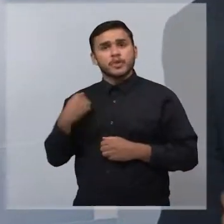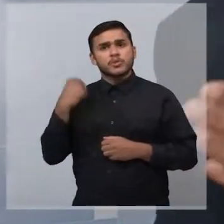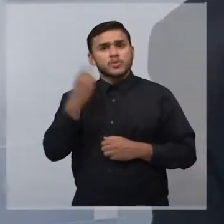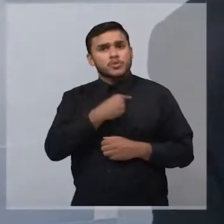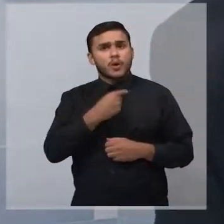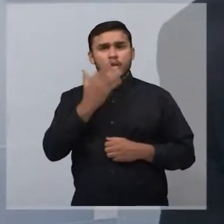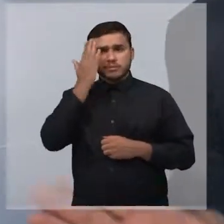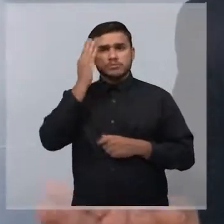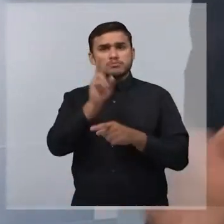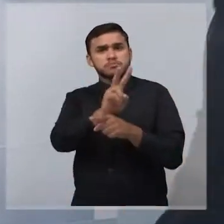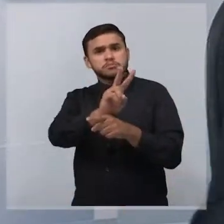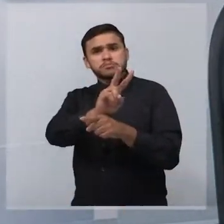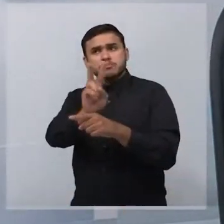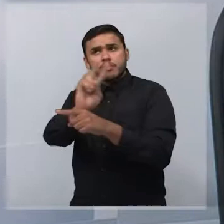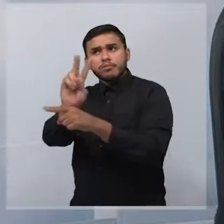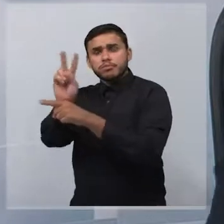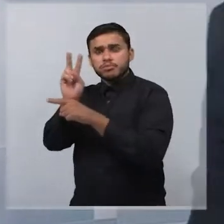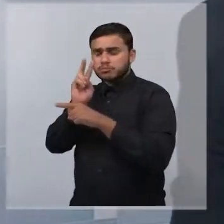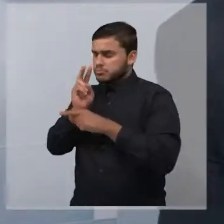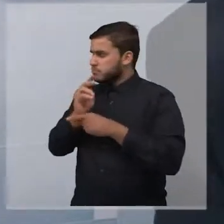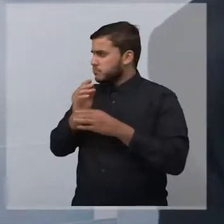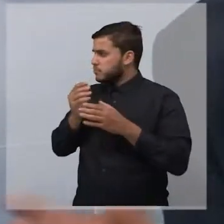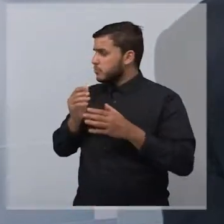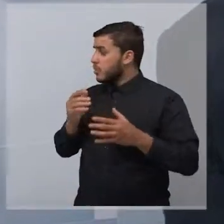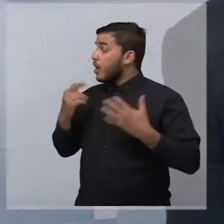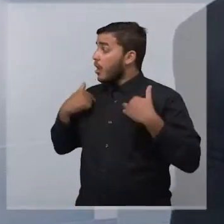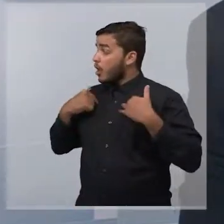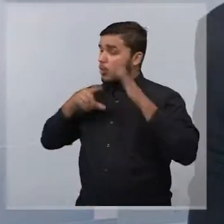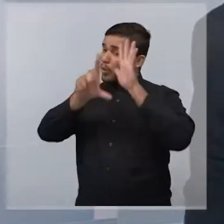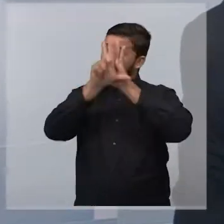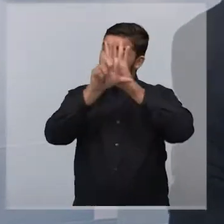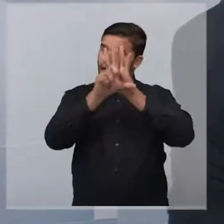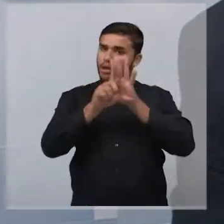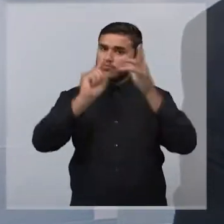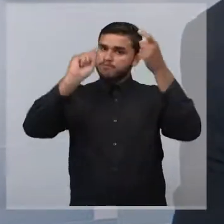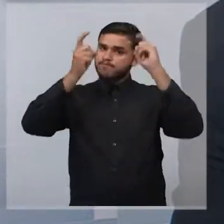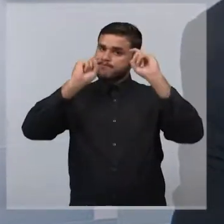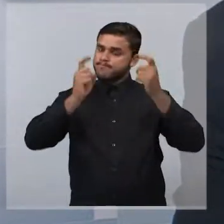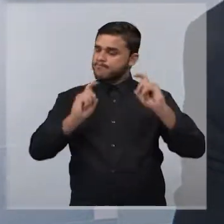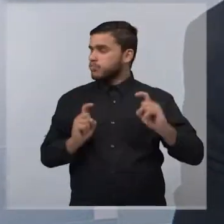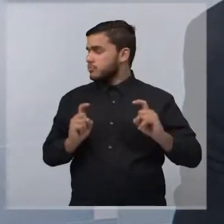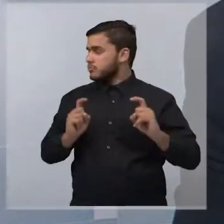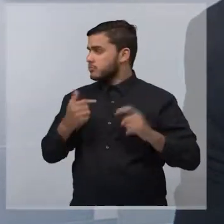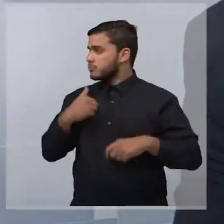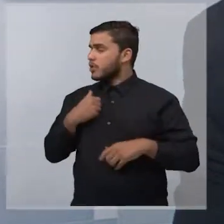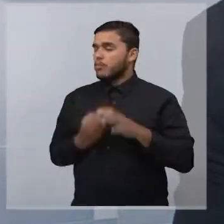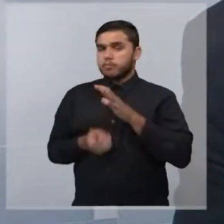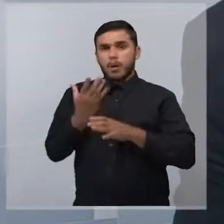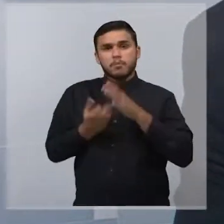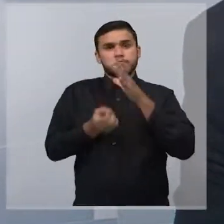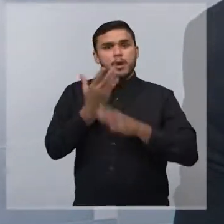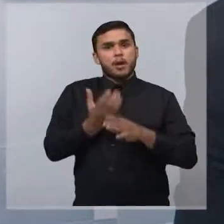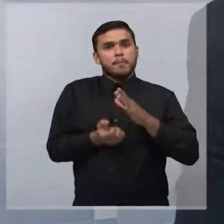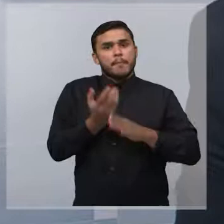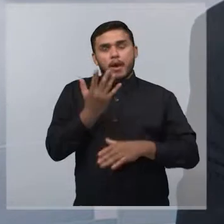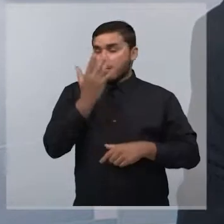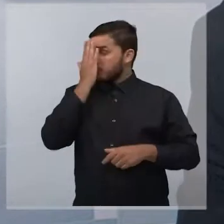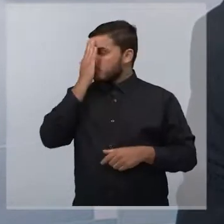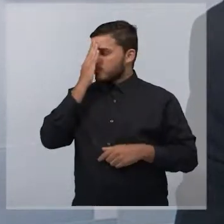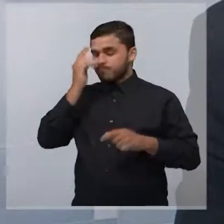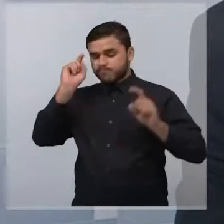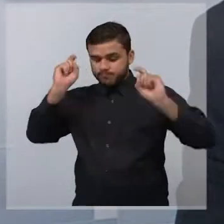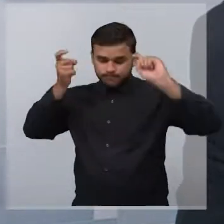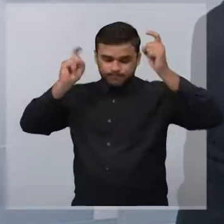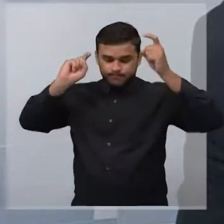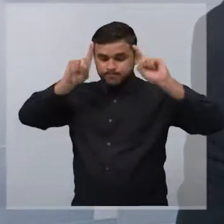dadas, ele com certeza como aliado exerce, eu também, mas como legislador. E aí, como é importante